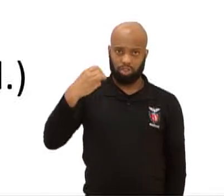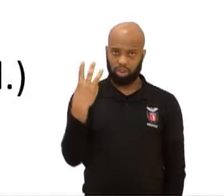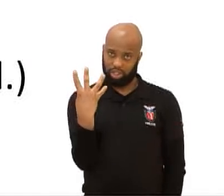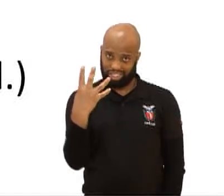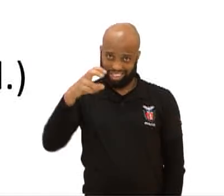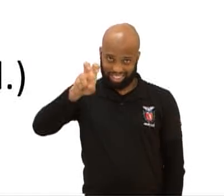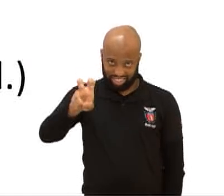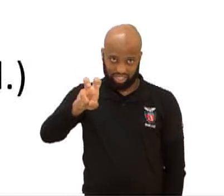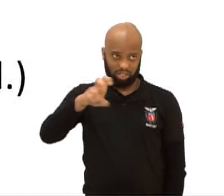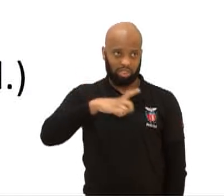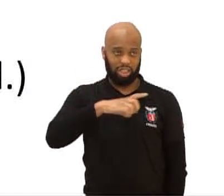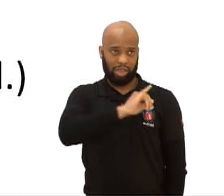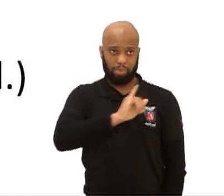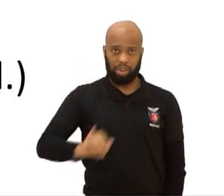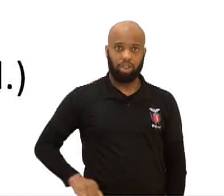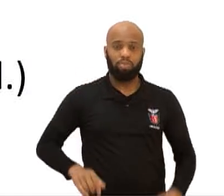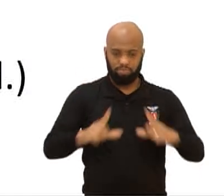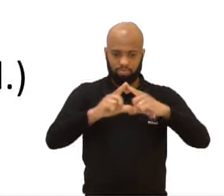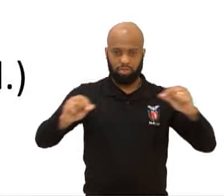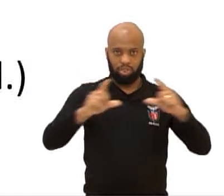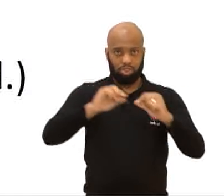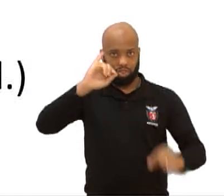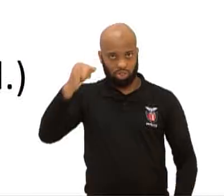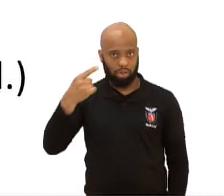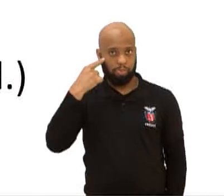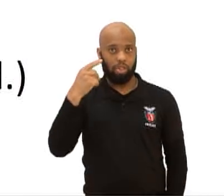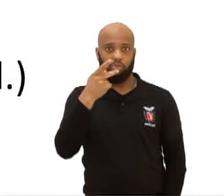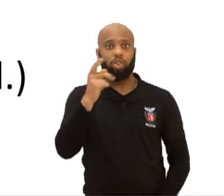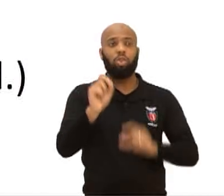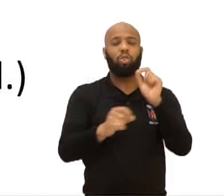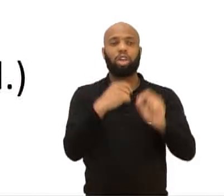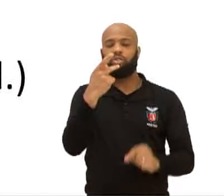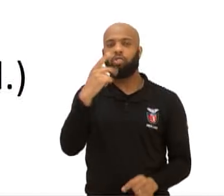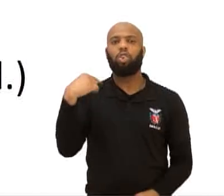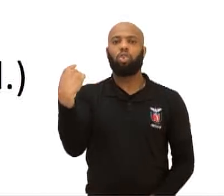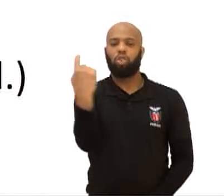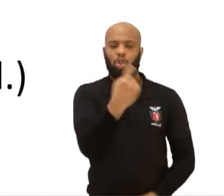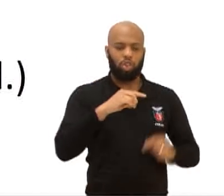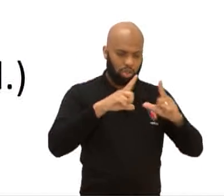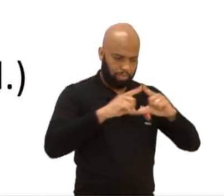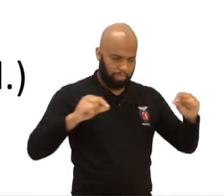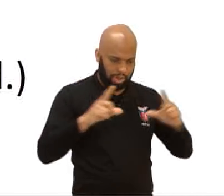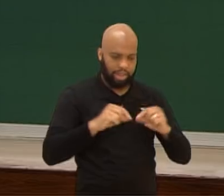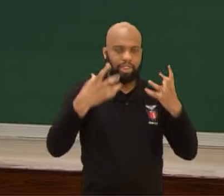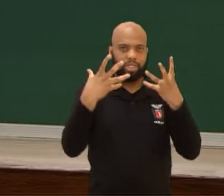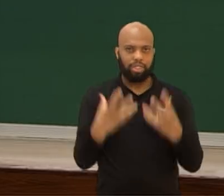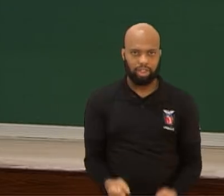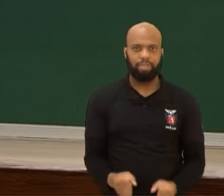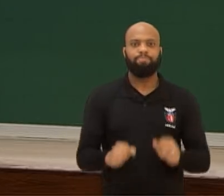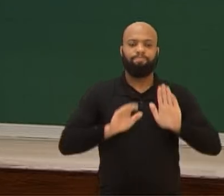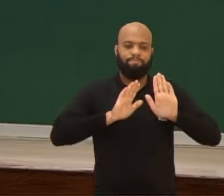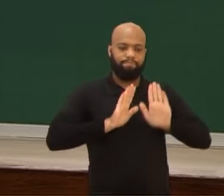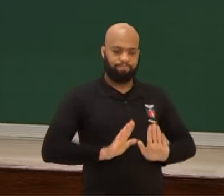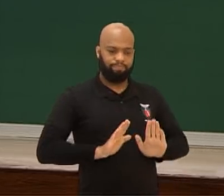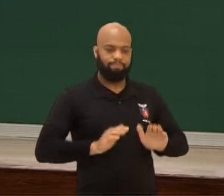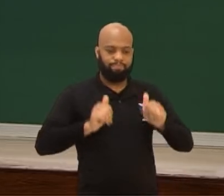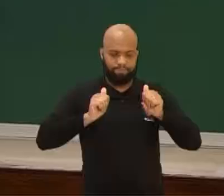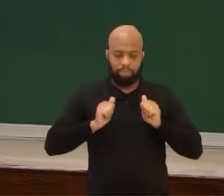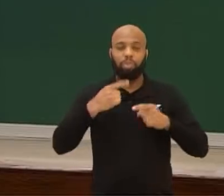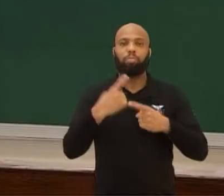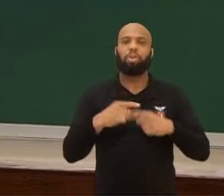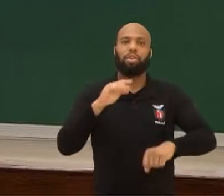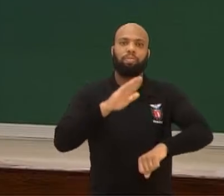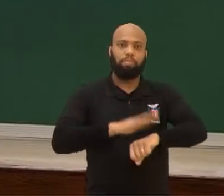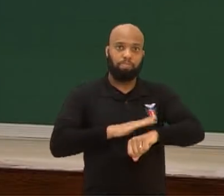1945, o imperador do Japão anunciou a rendição do país. Então, foi outro momento marcante também. Se